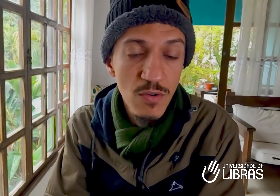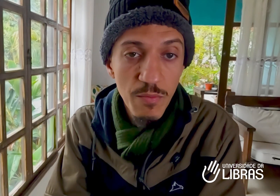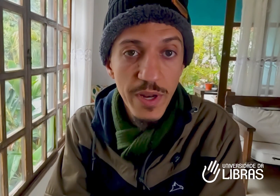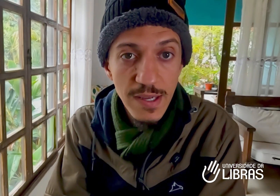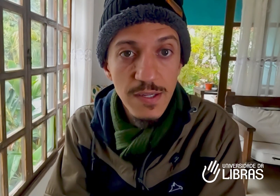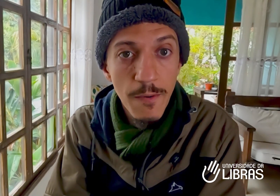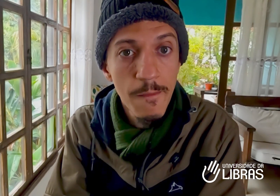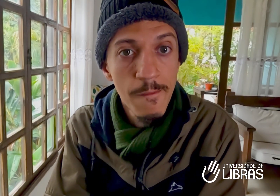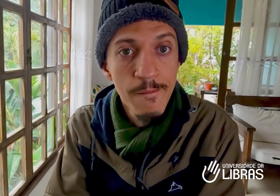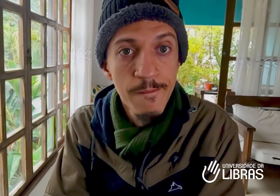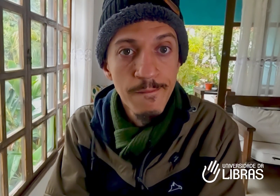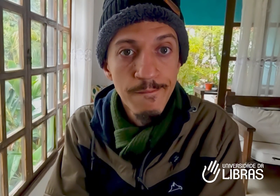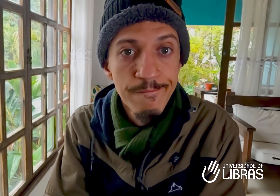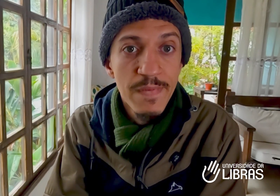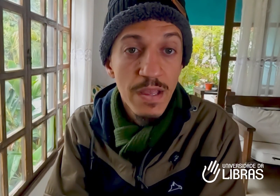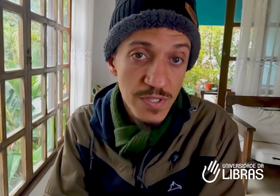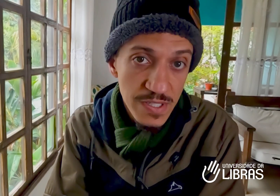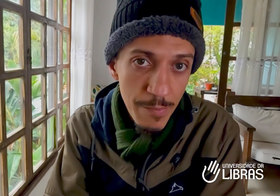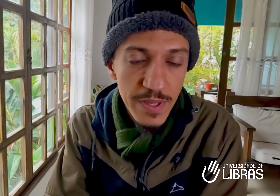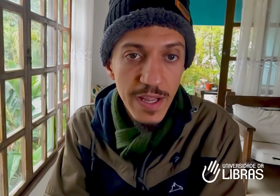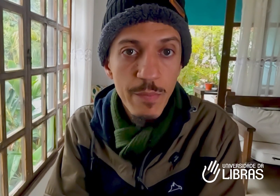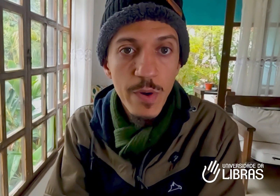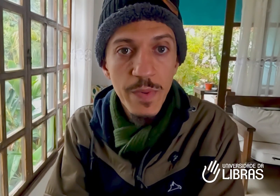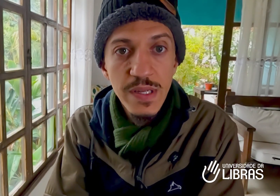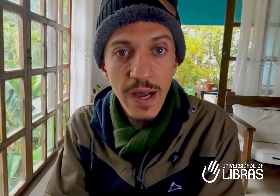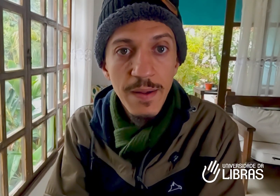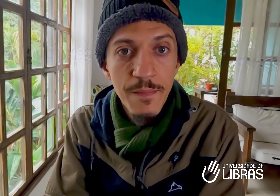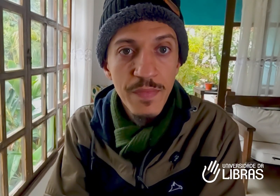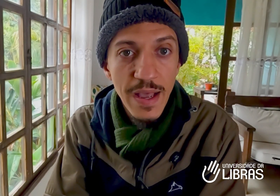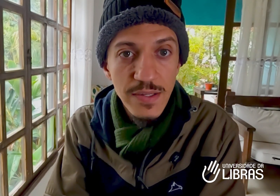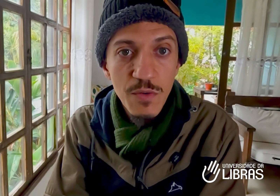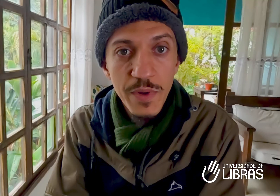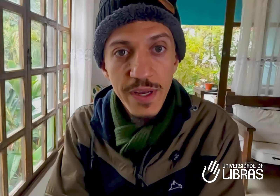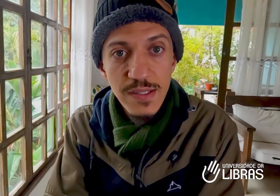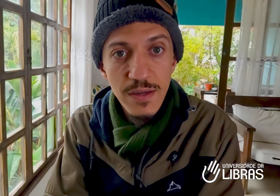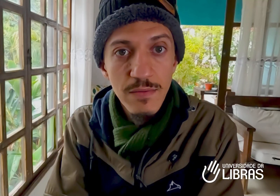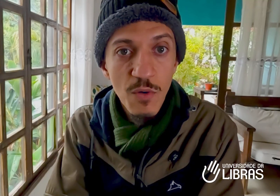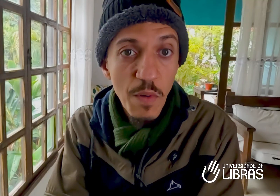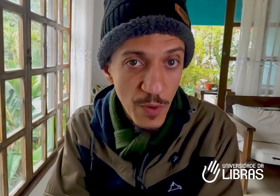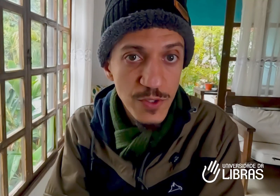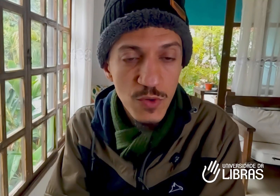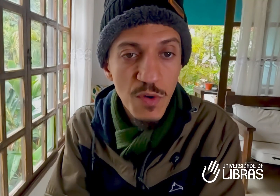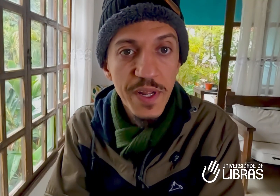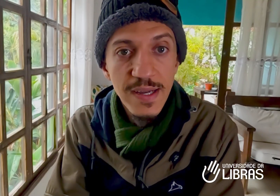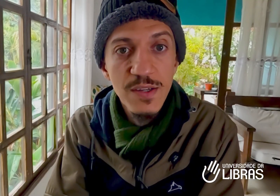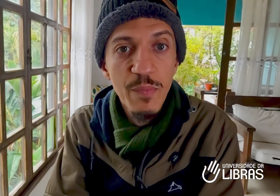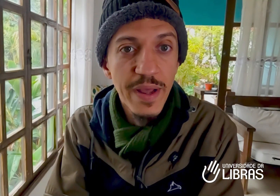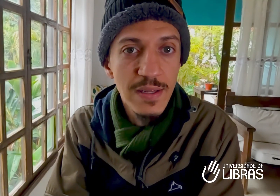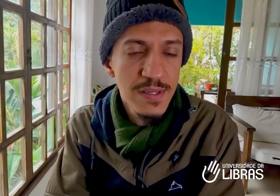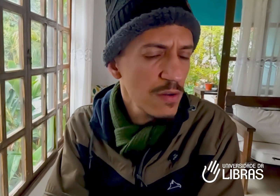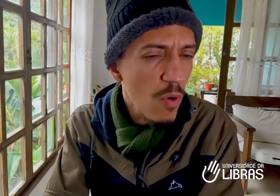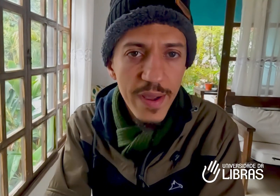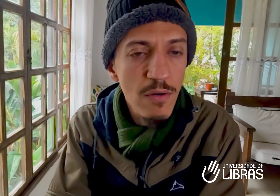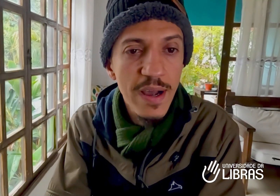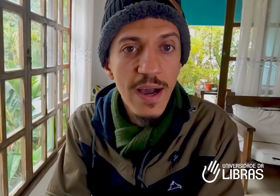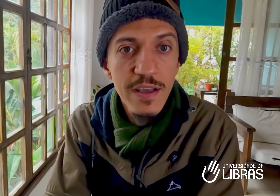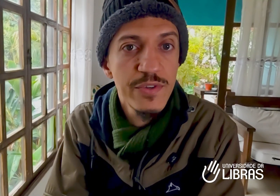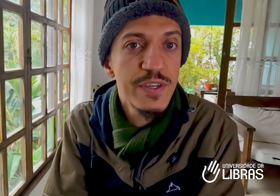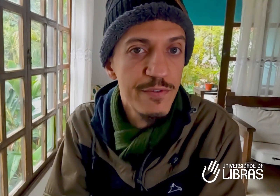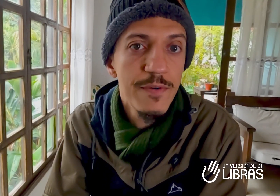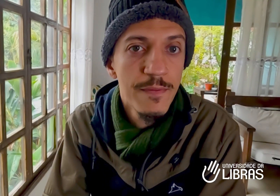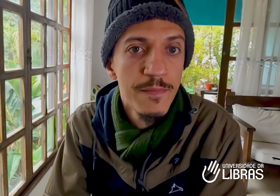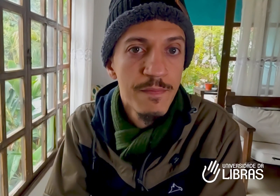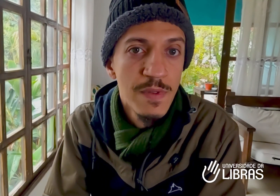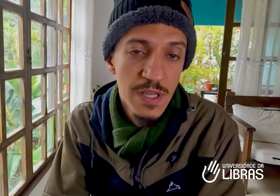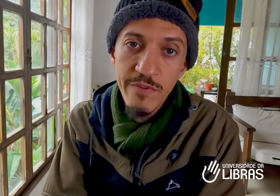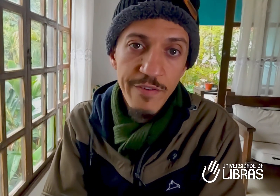essa comunicação. E você poderia propiciar essa comunicação como ponte de comunicação para eles, em qualquer lugar que você